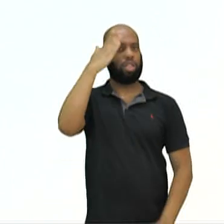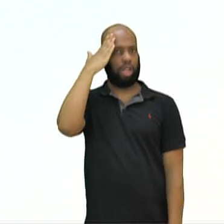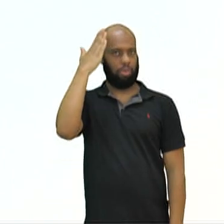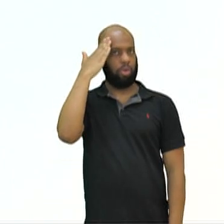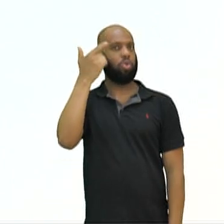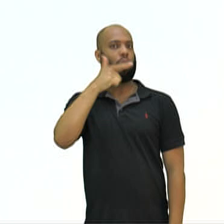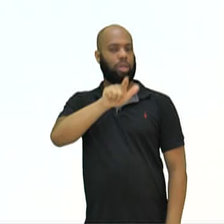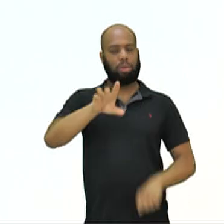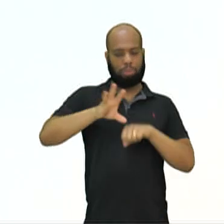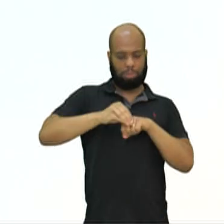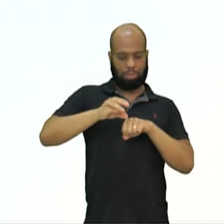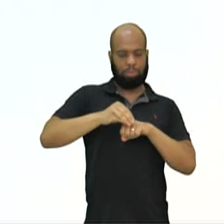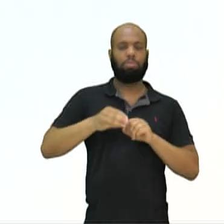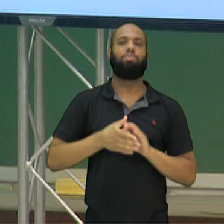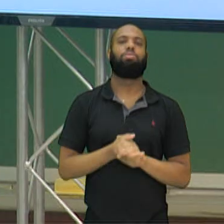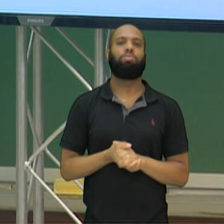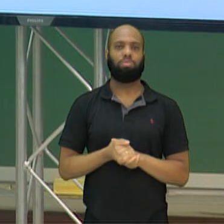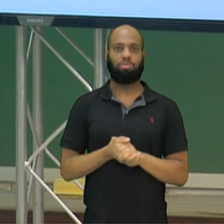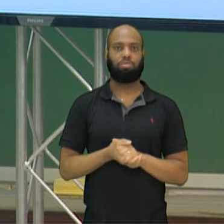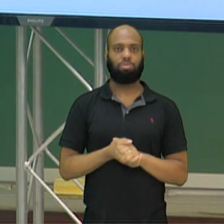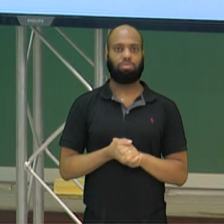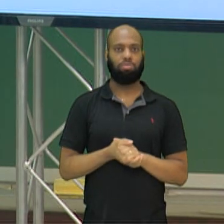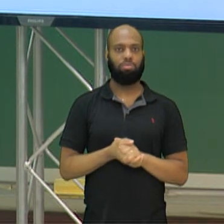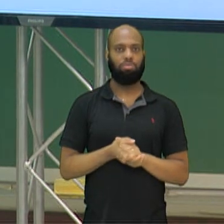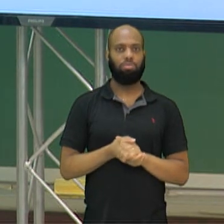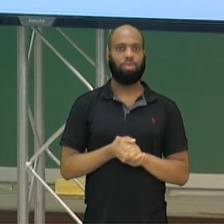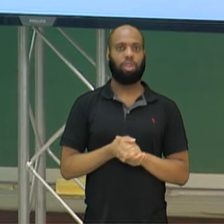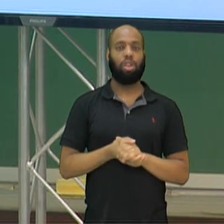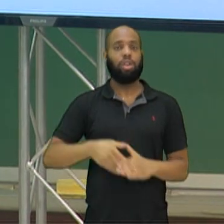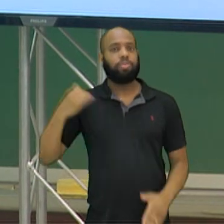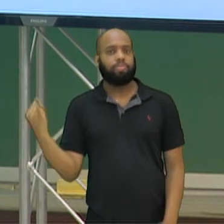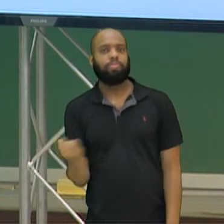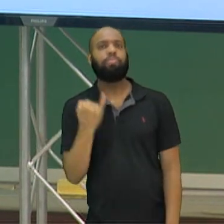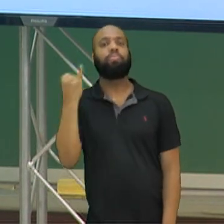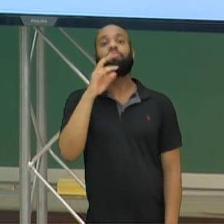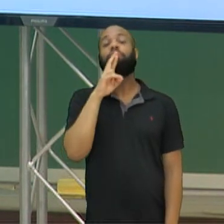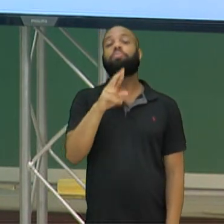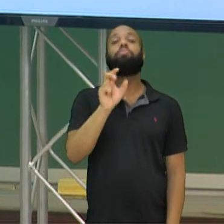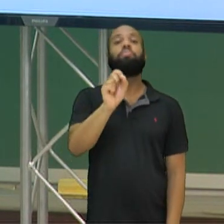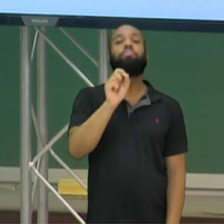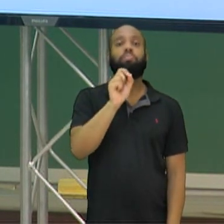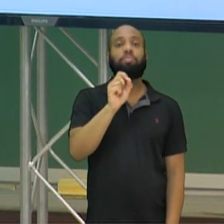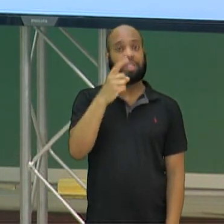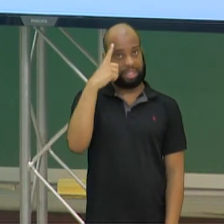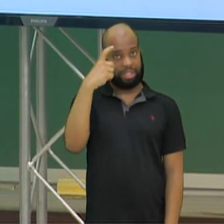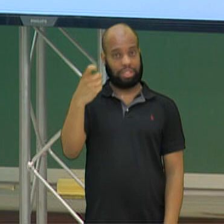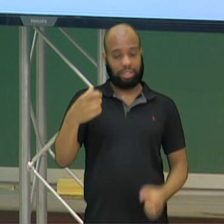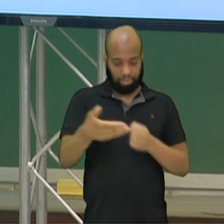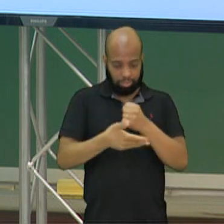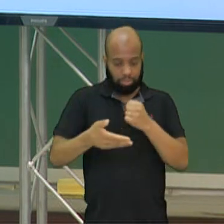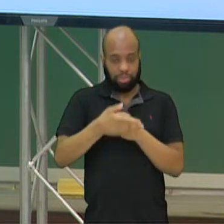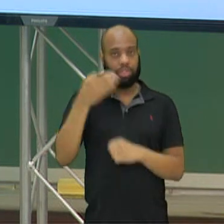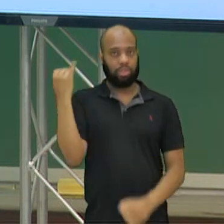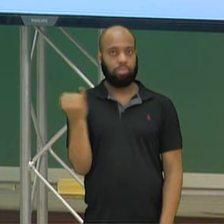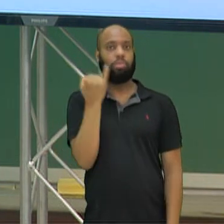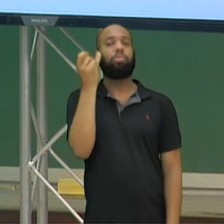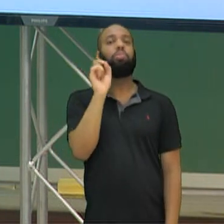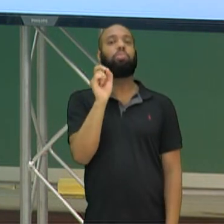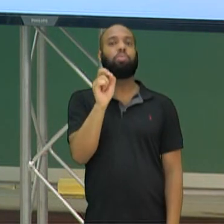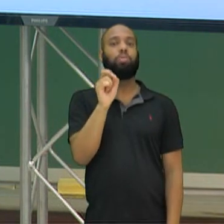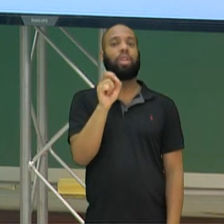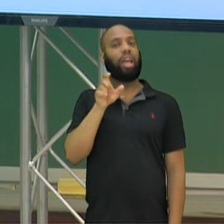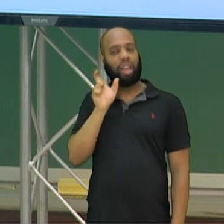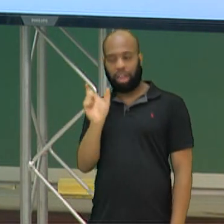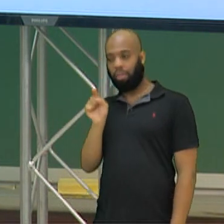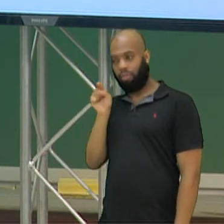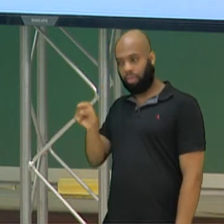o conhecimento. Então, pessoal, qual que é o importante da resposta aqui? Qual que é a ideia central? Que o construtivismo parte